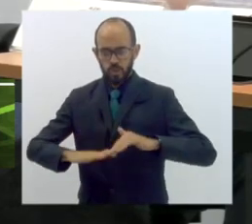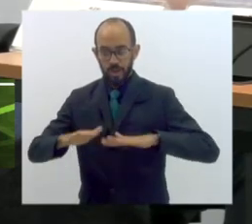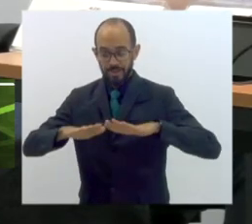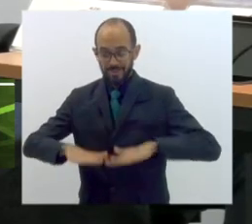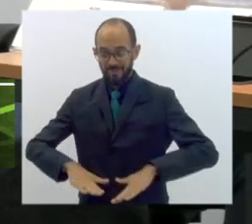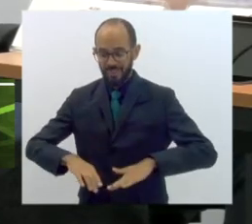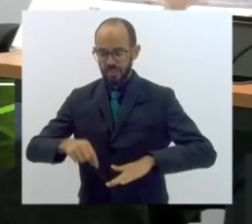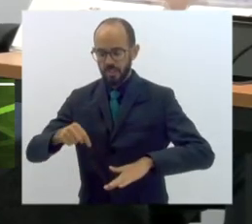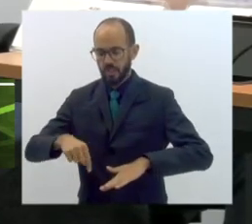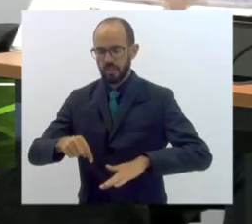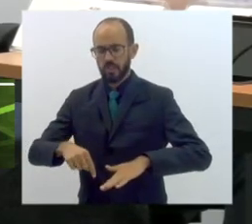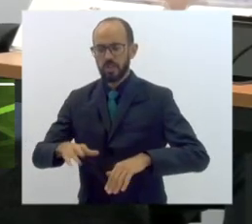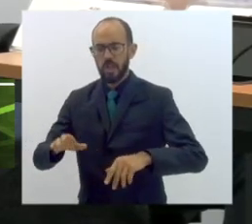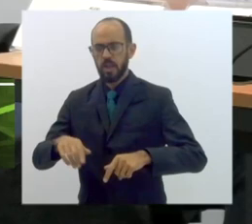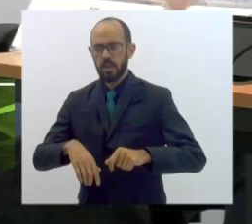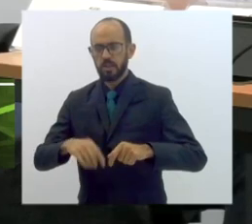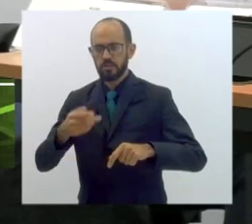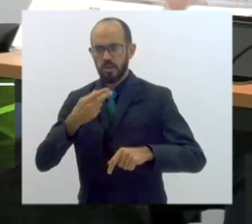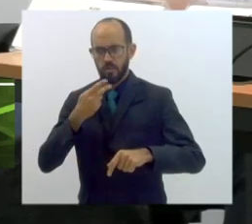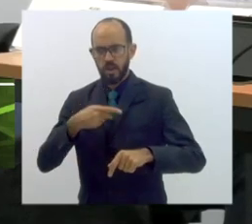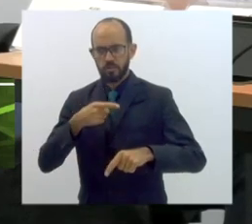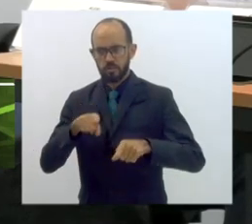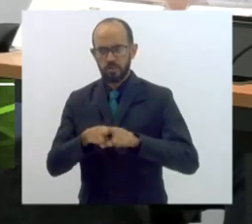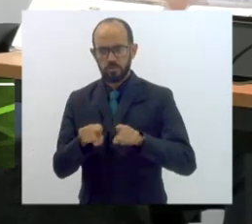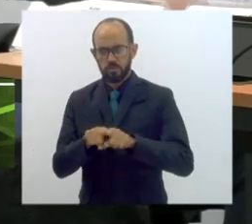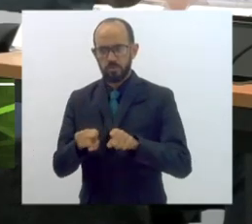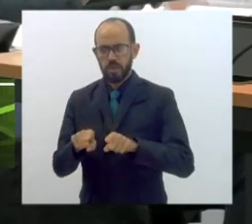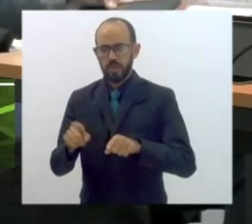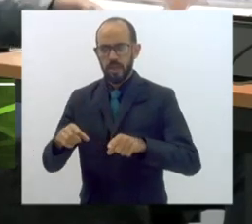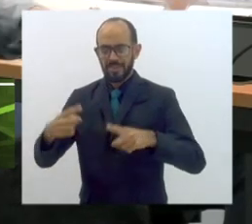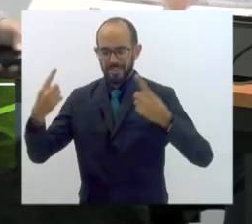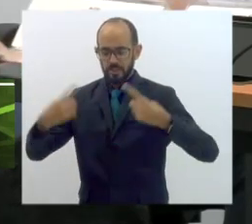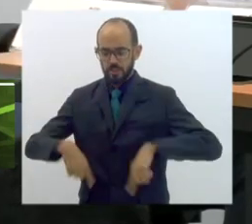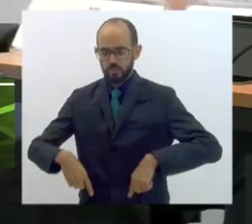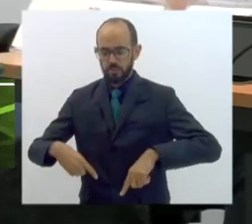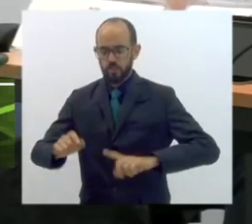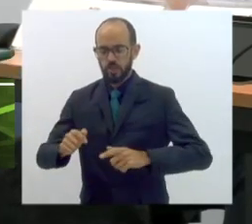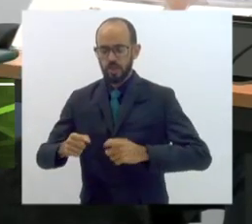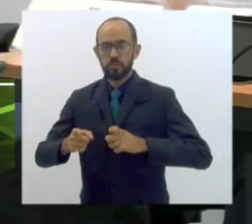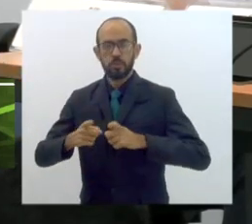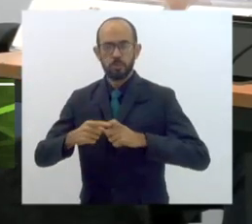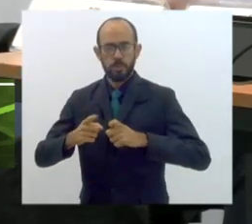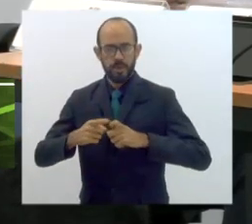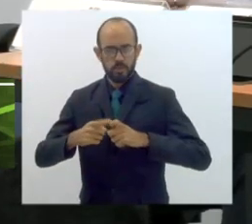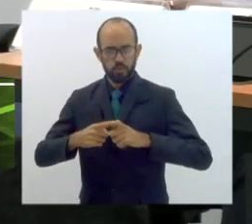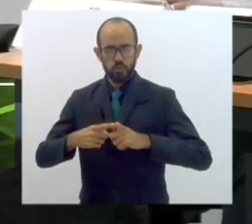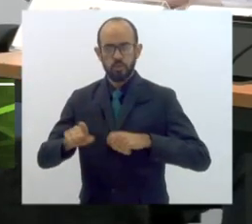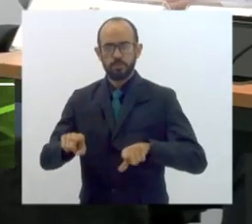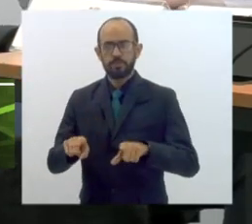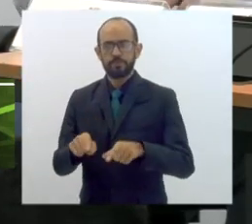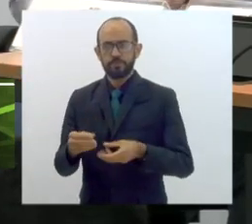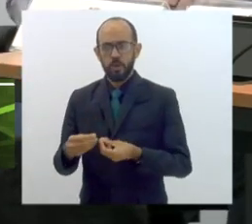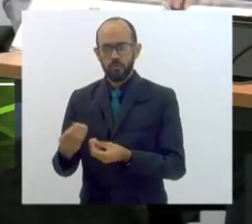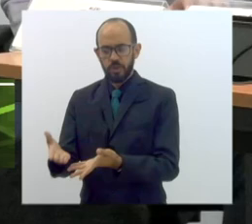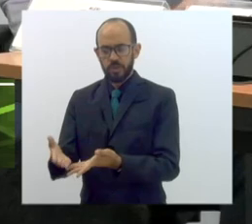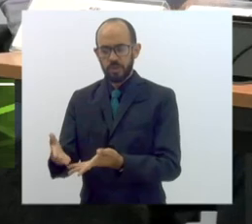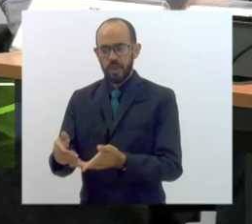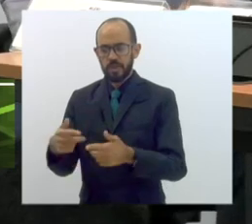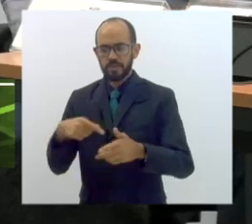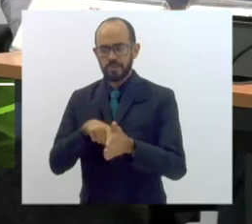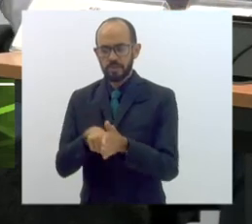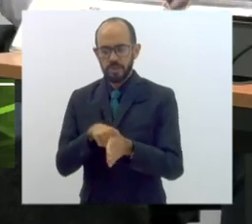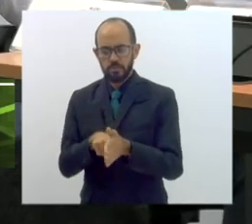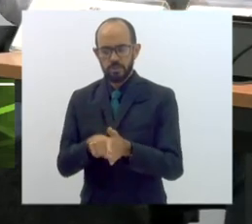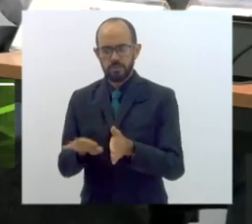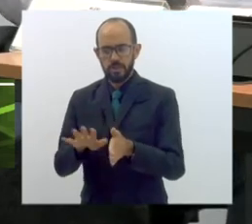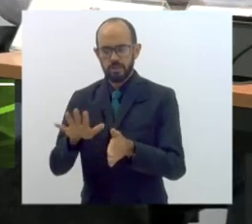também, né, a questão da comercialização aí, do monopólio, aumentar a oferta de exame de alto custo, ampliar a